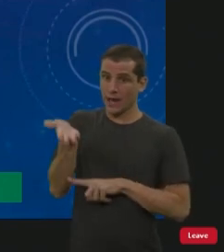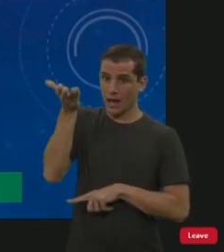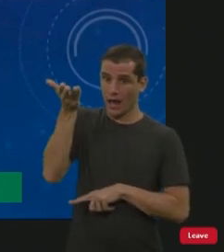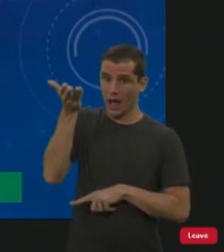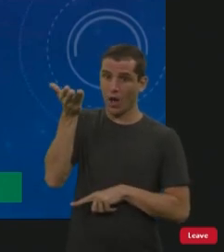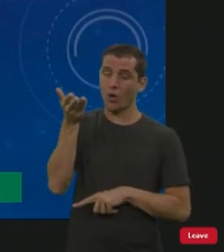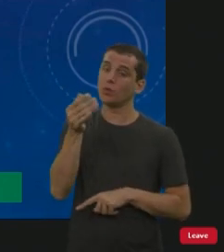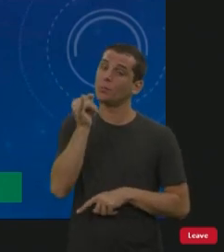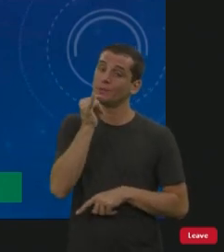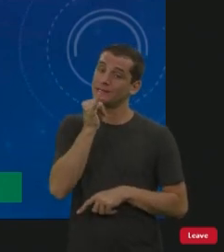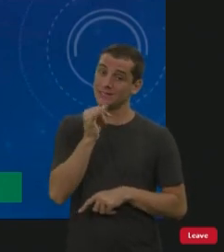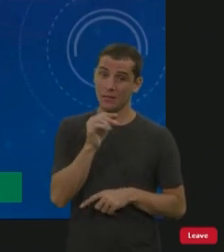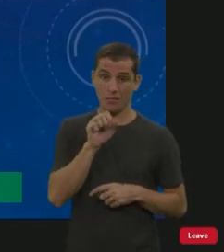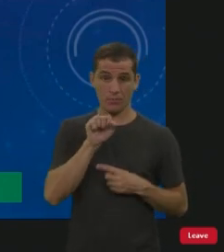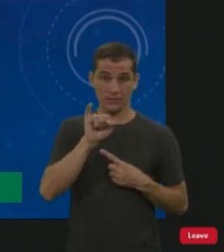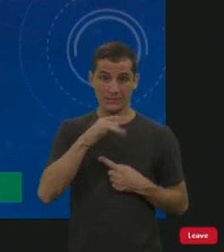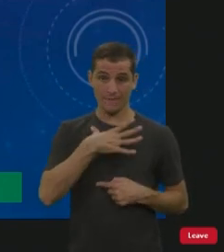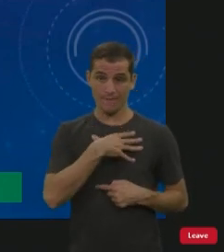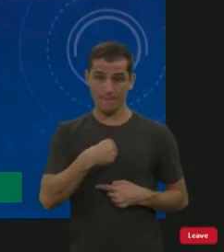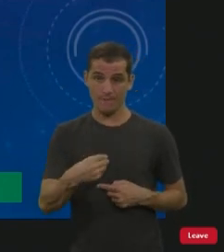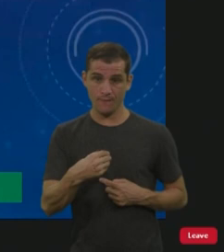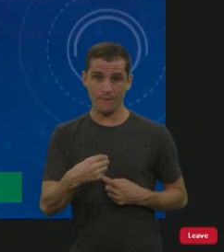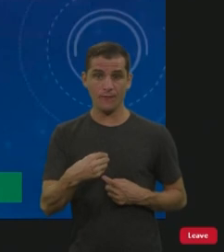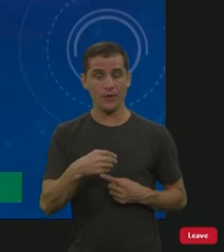cada gestação, né? E